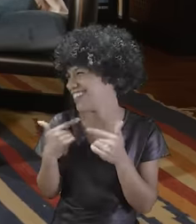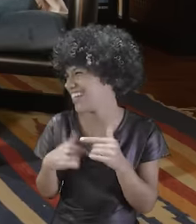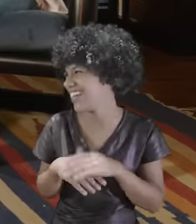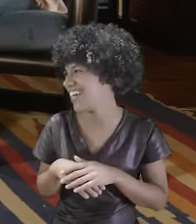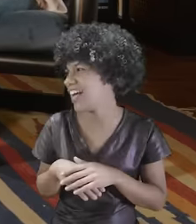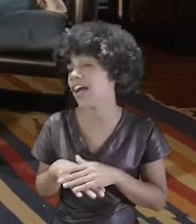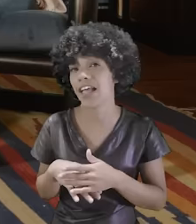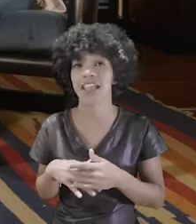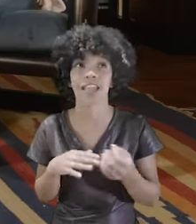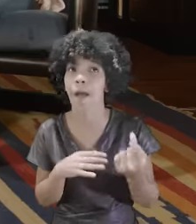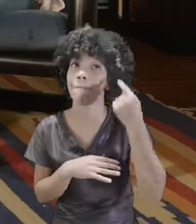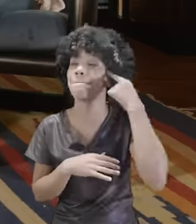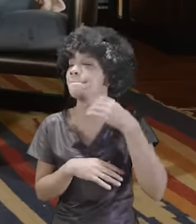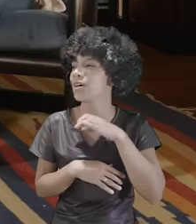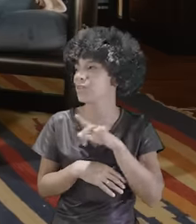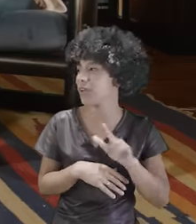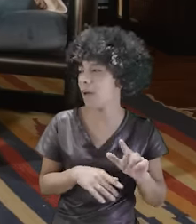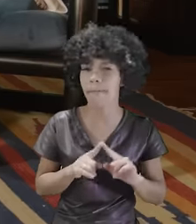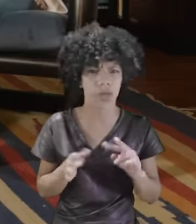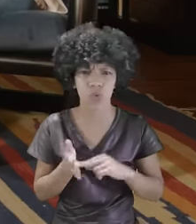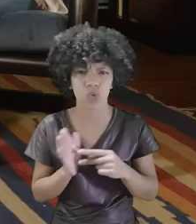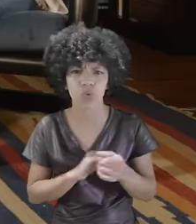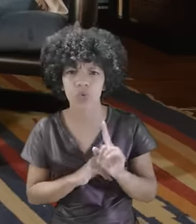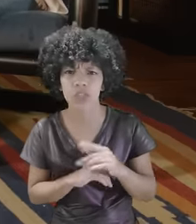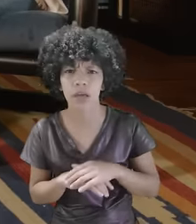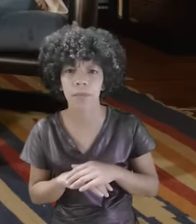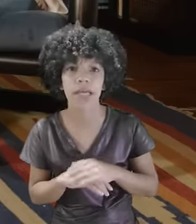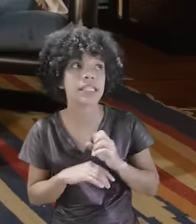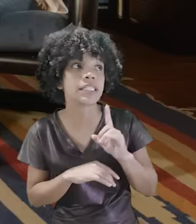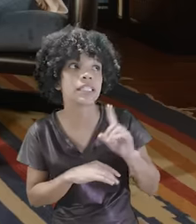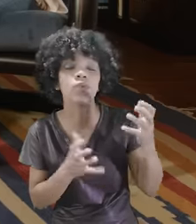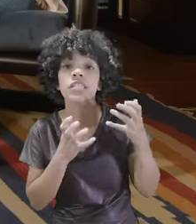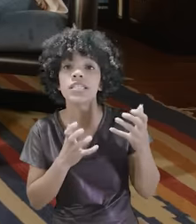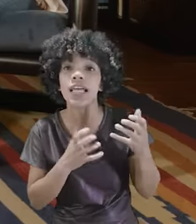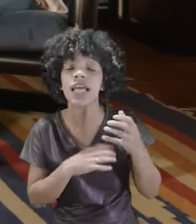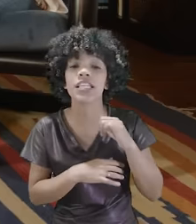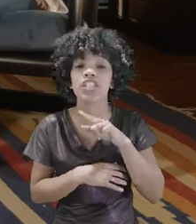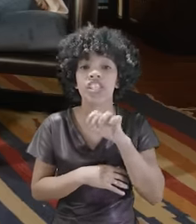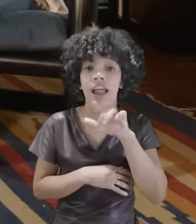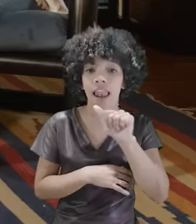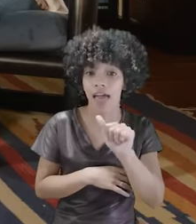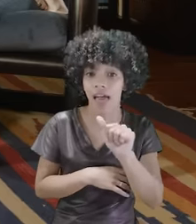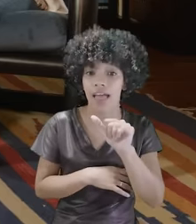saber mais sobre o evento não sabe o que significa a sala e Deus quiser